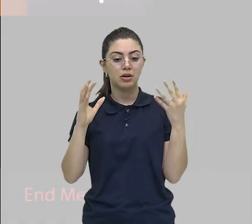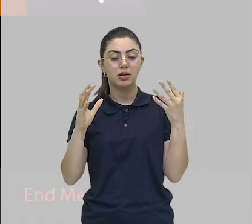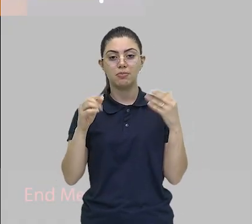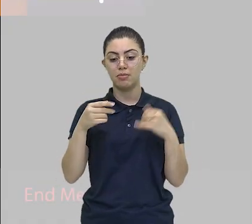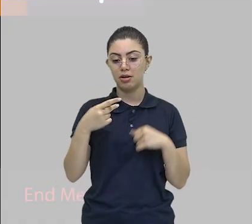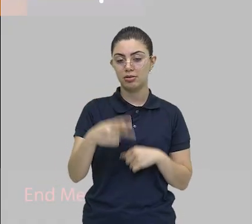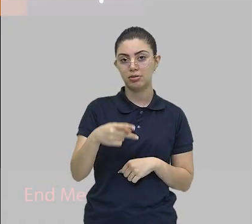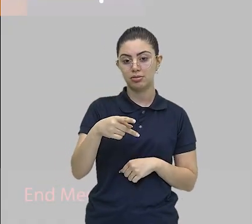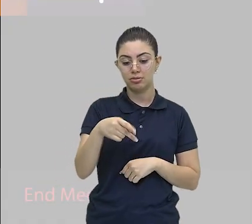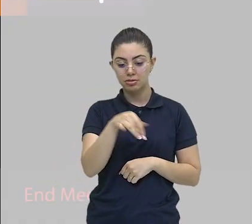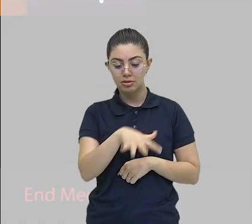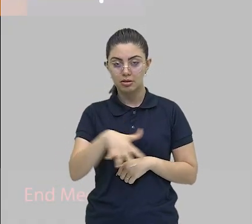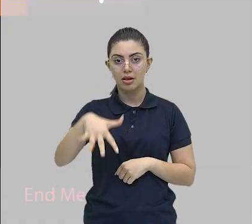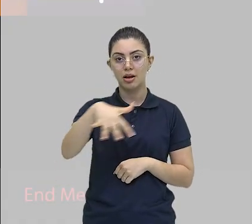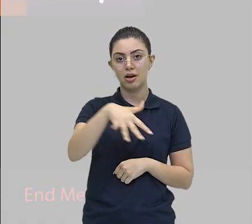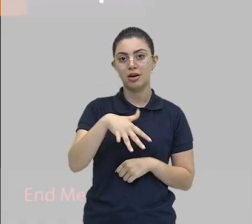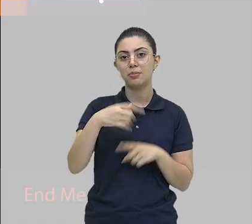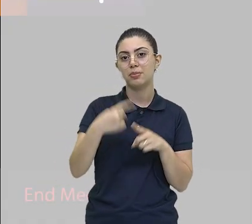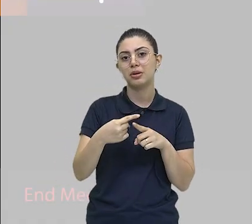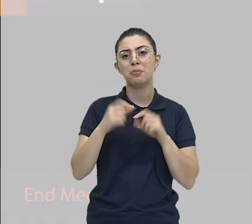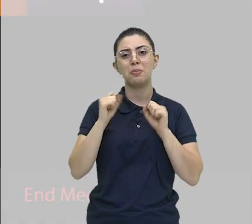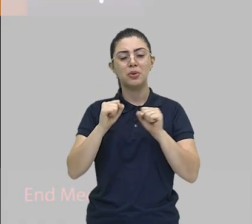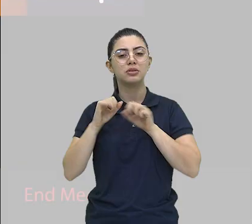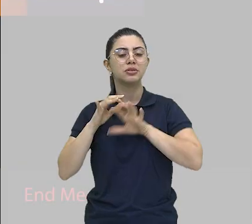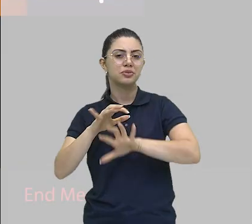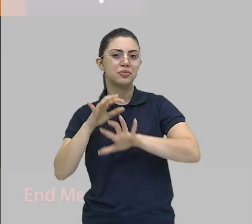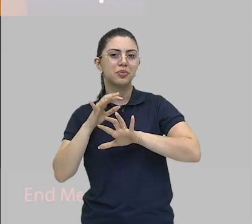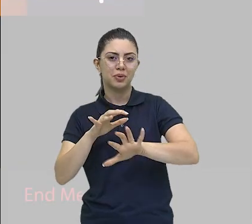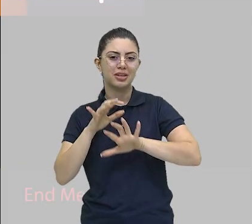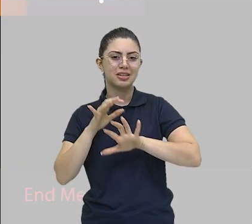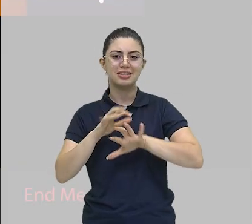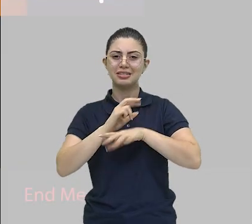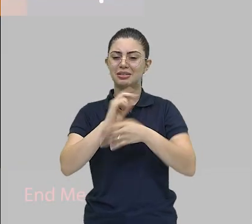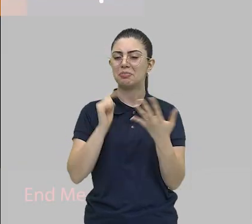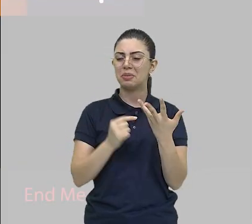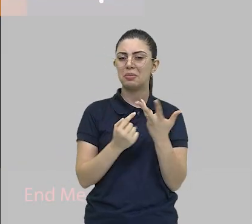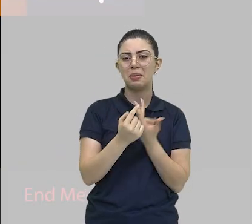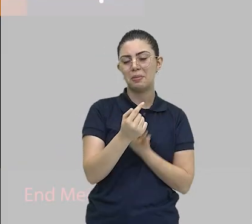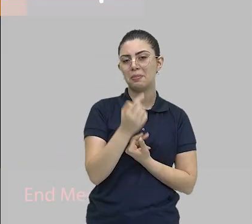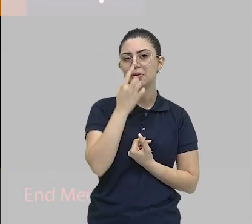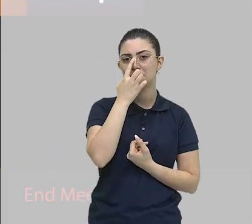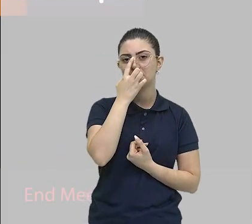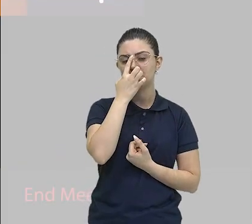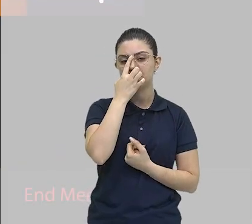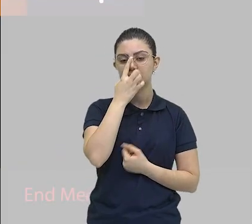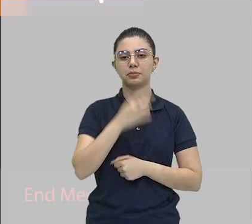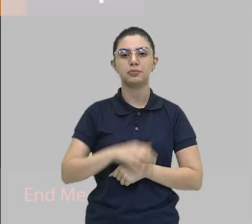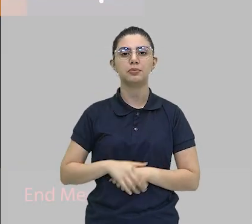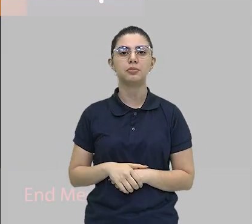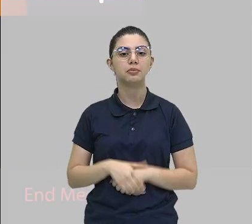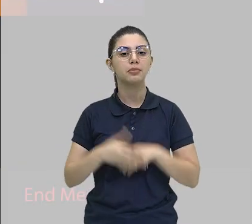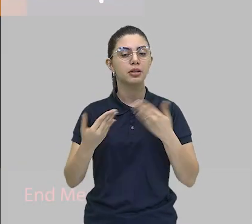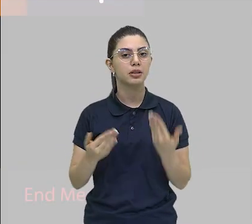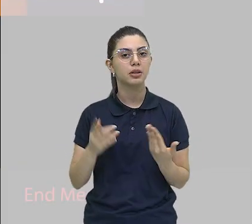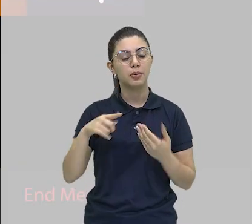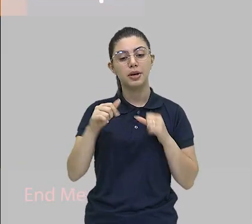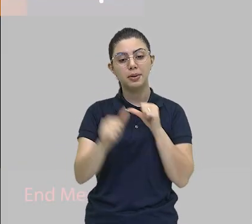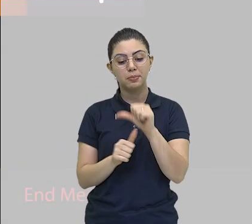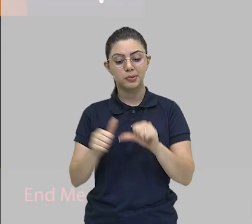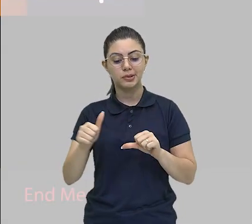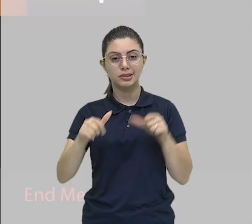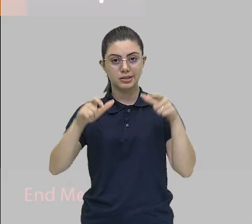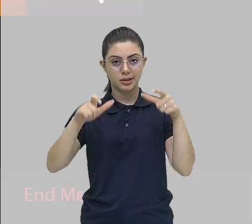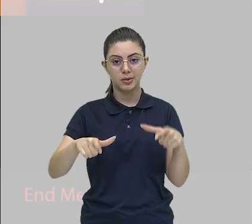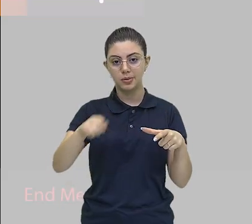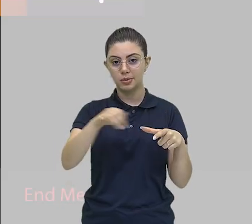né, que são influências globais, né, que estão ali relacionados àquelas mudanças locais, né,